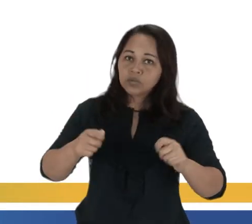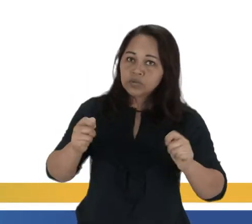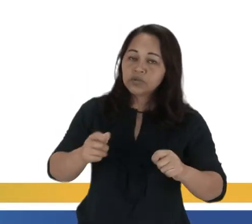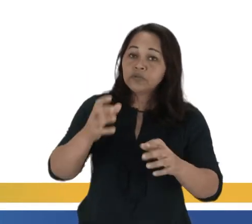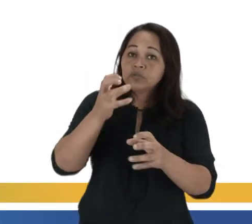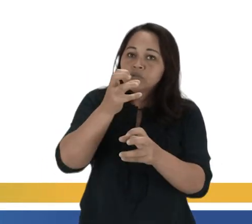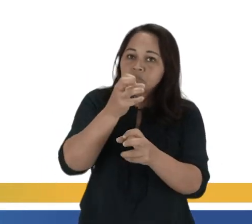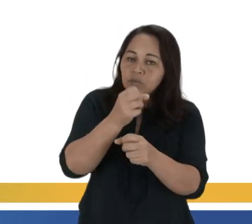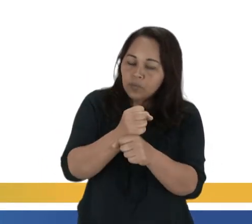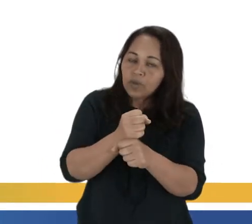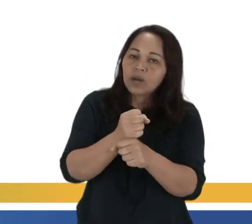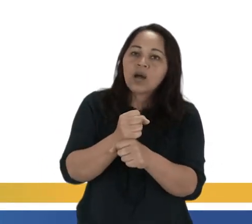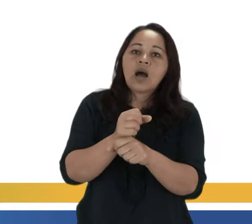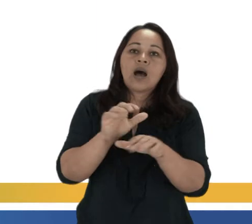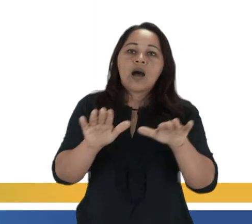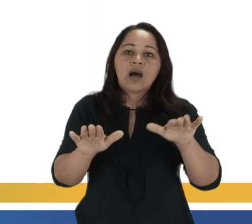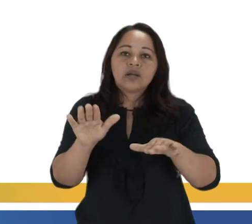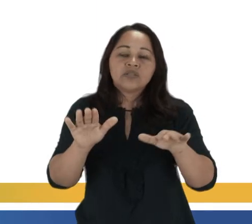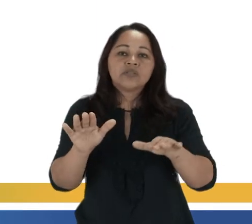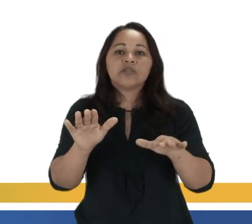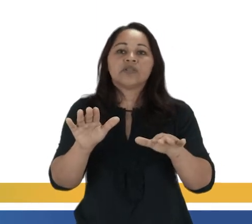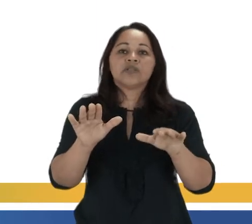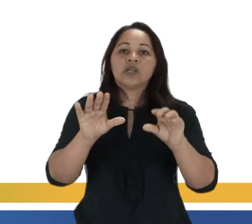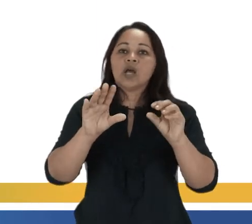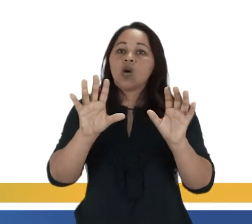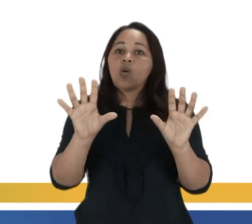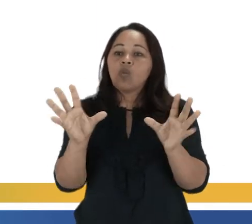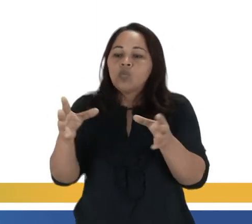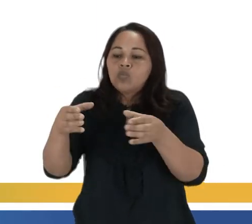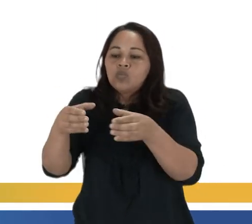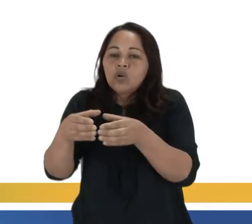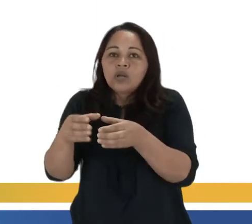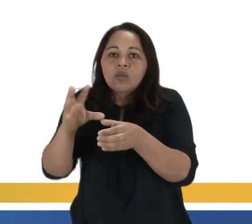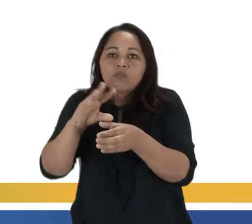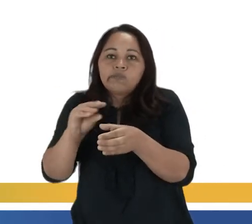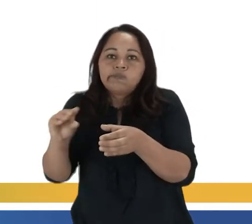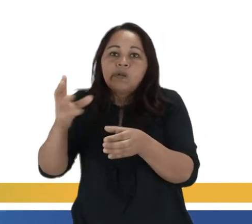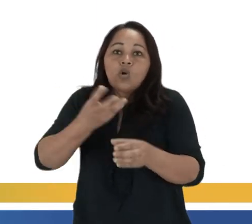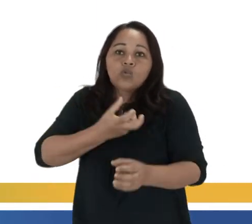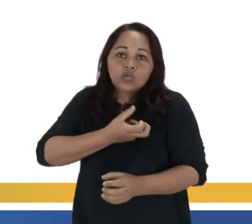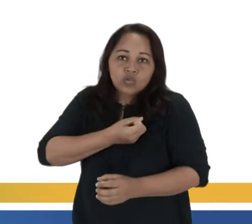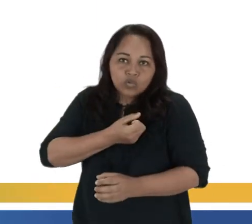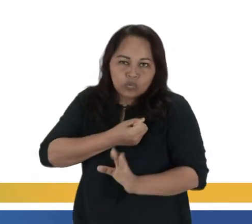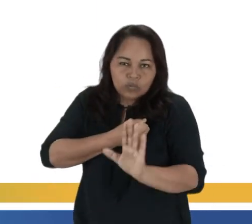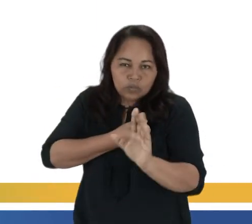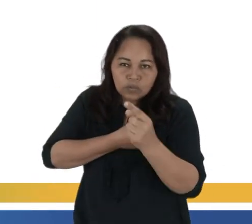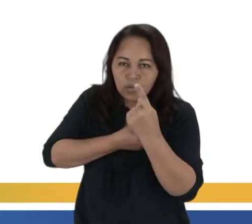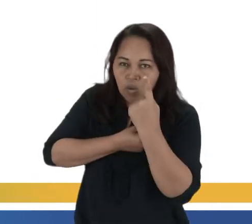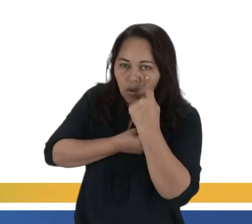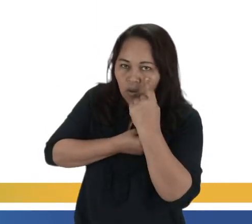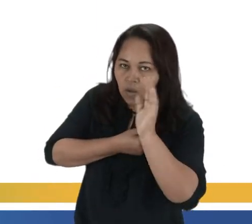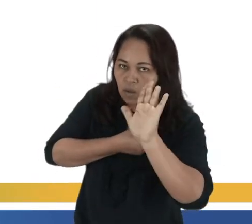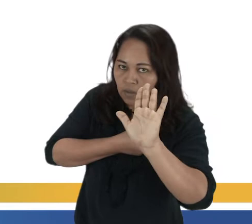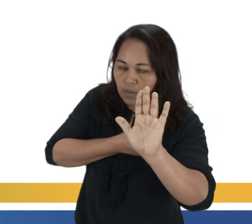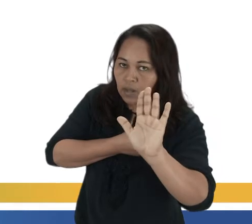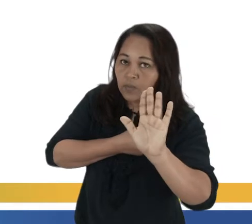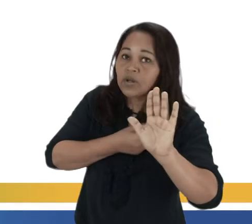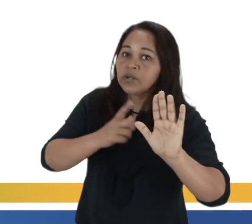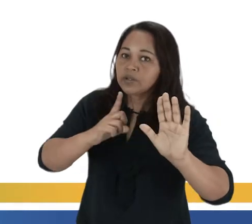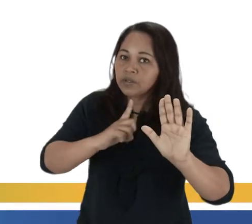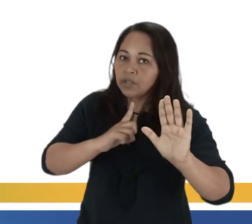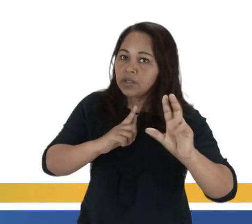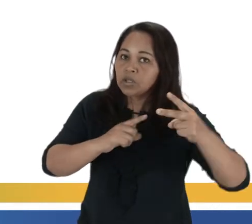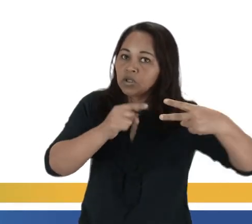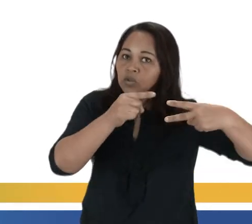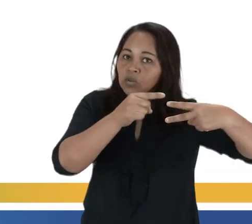somarmos uma determinada quantidade de elementos que compõem uma progressão. Só que aí existem duas possibilidades.